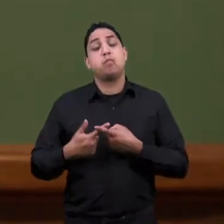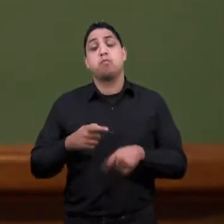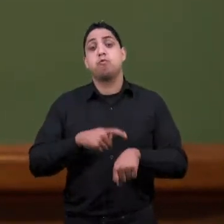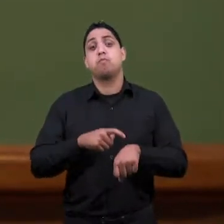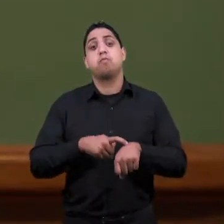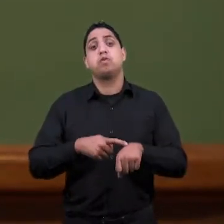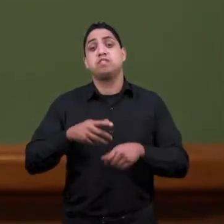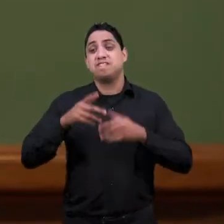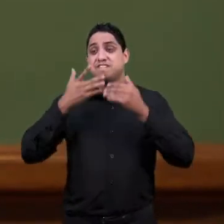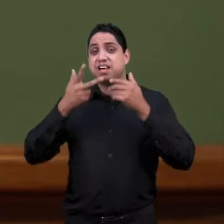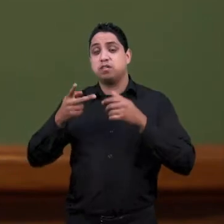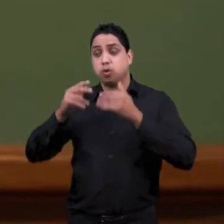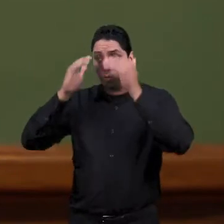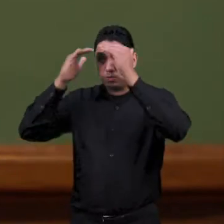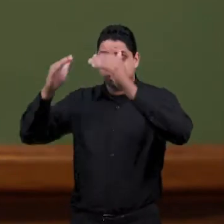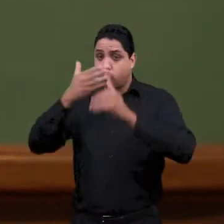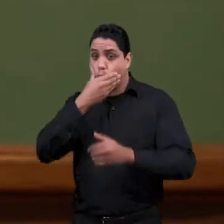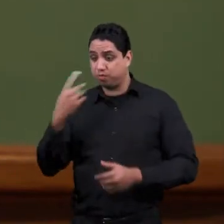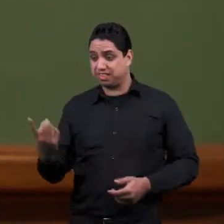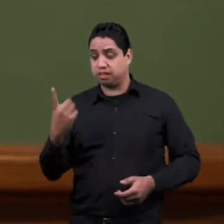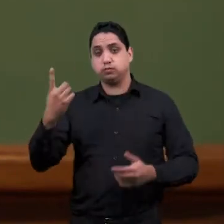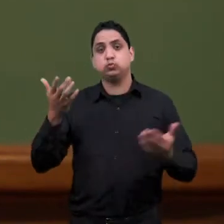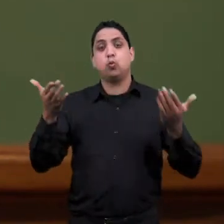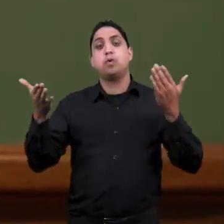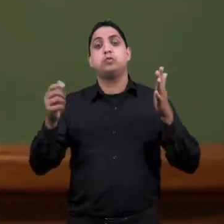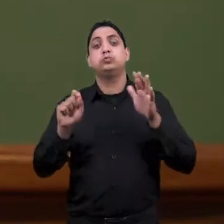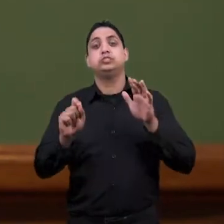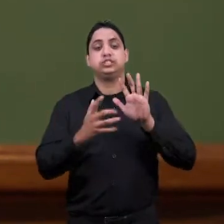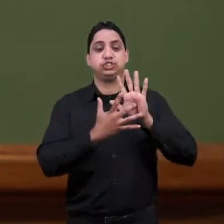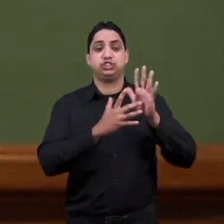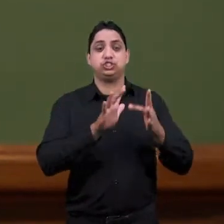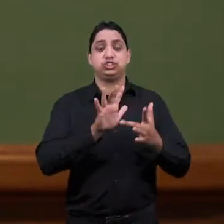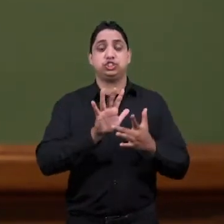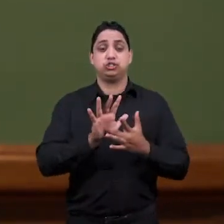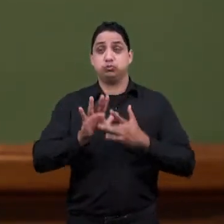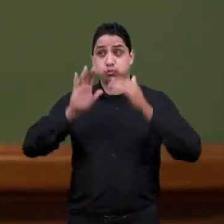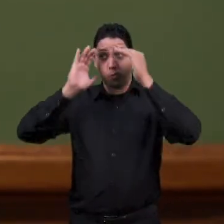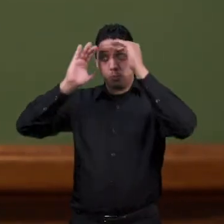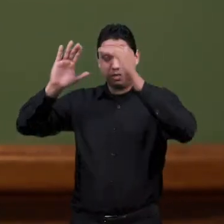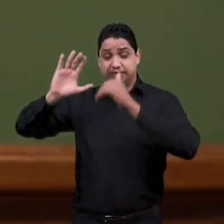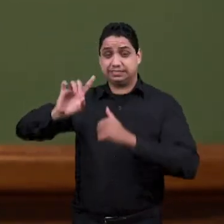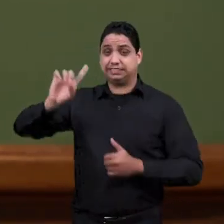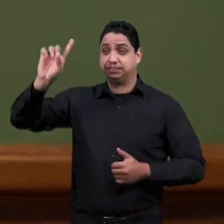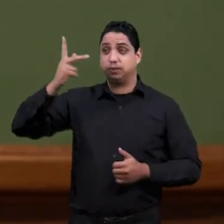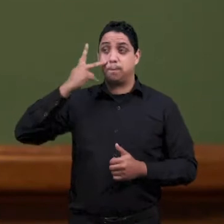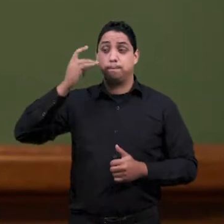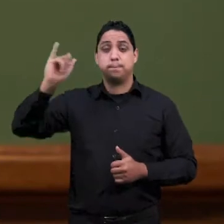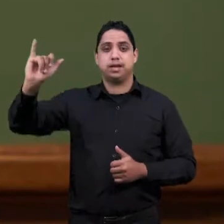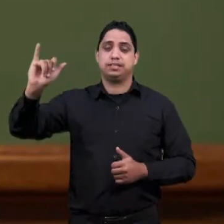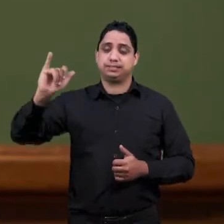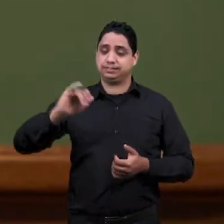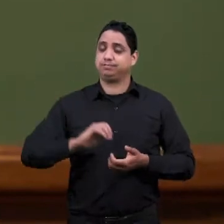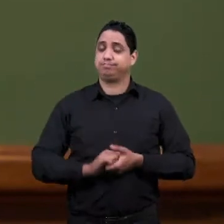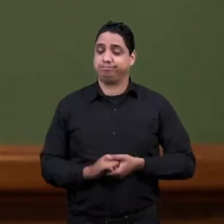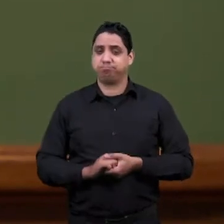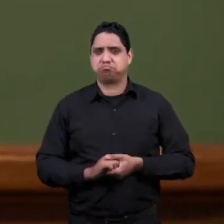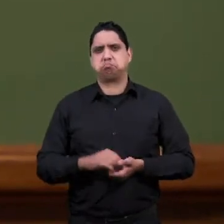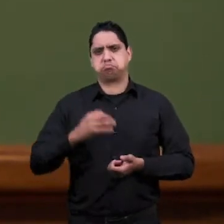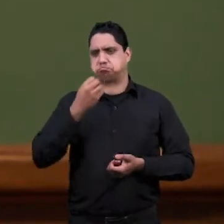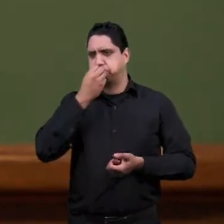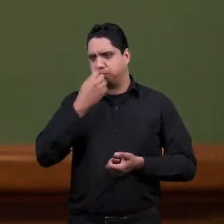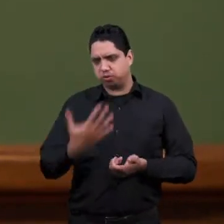porque ao falar da obediência de Davi, você comparou a obediência de Davi com a obediência do